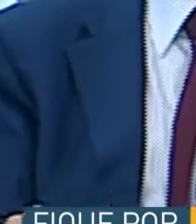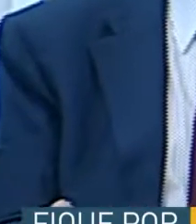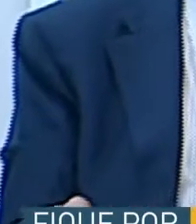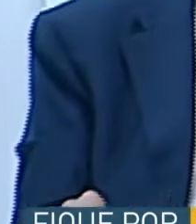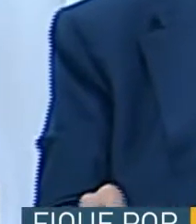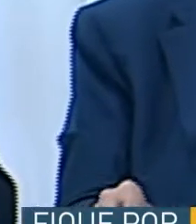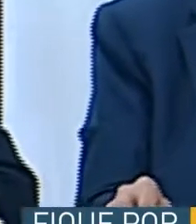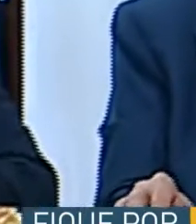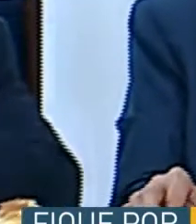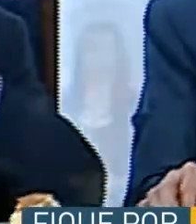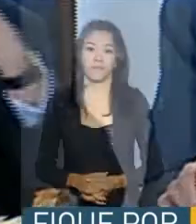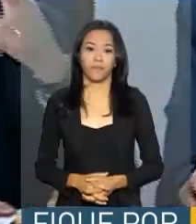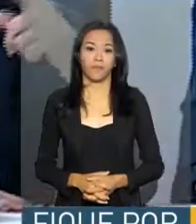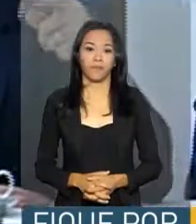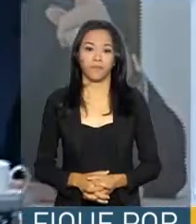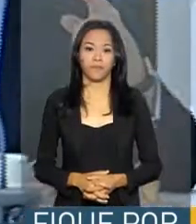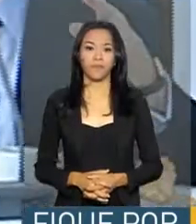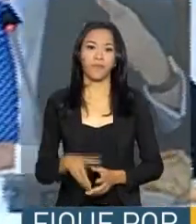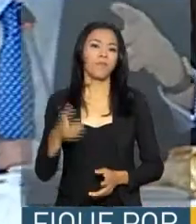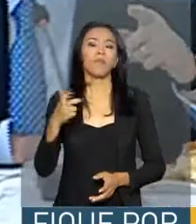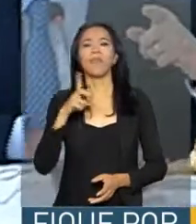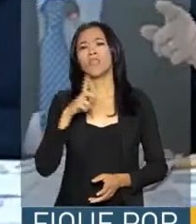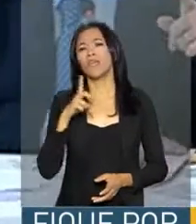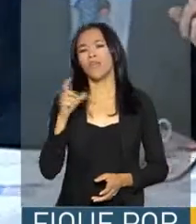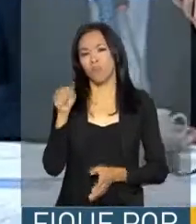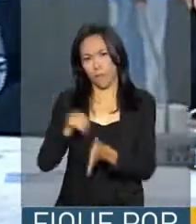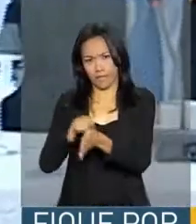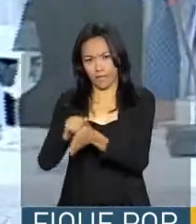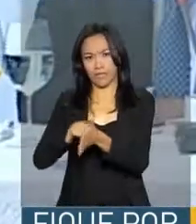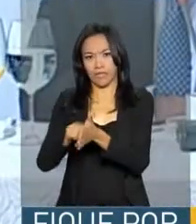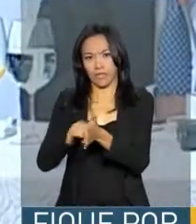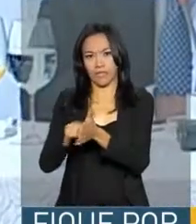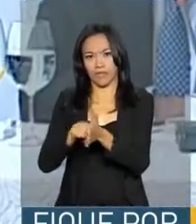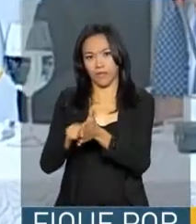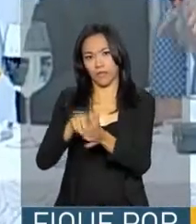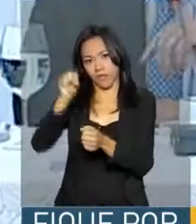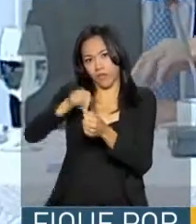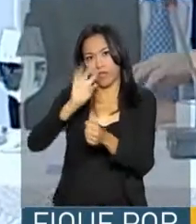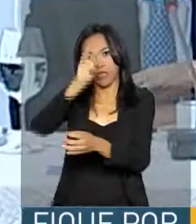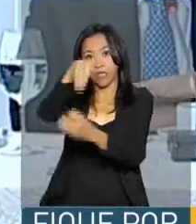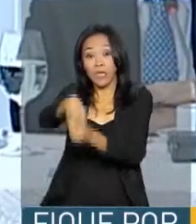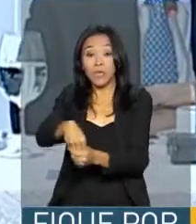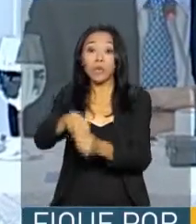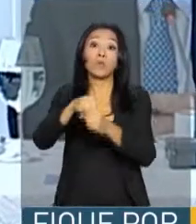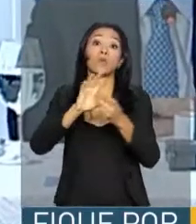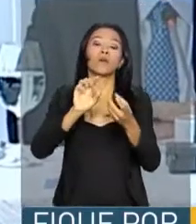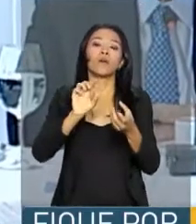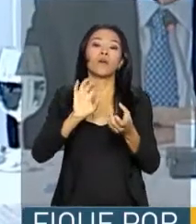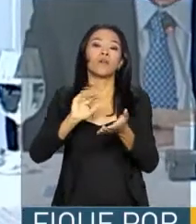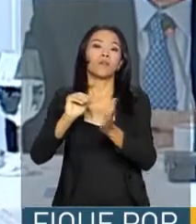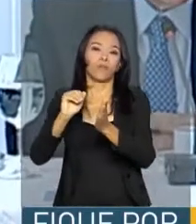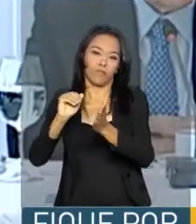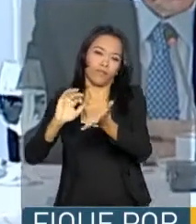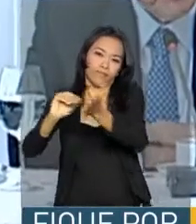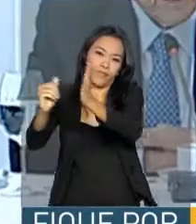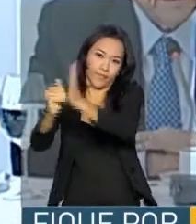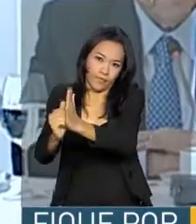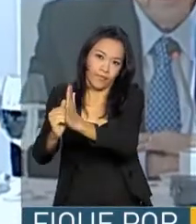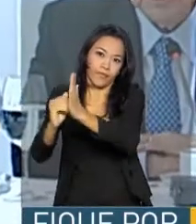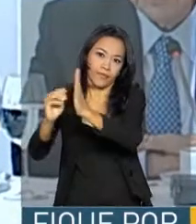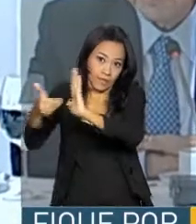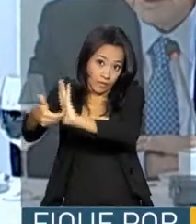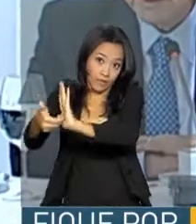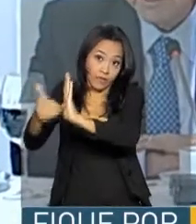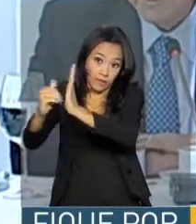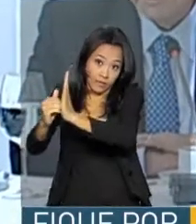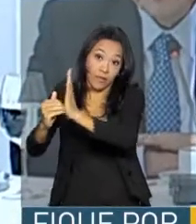lembrava uma pesquisa feita por um consultor do Senado, que levantou nas eleições anteriores, os que votaram a